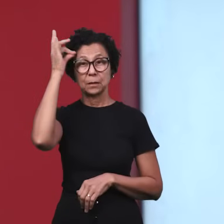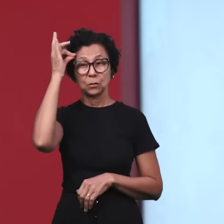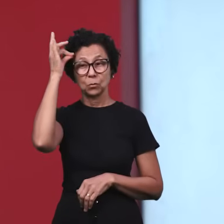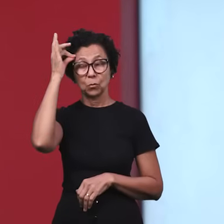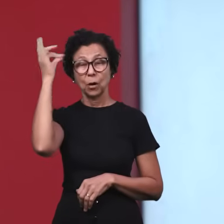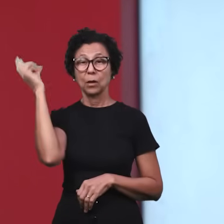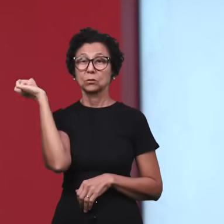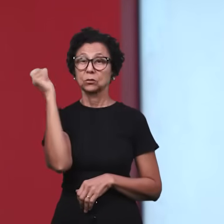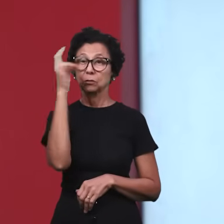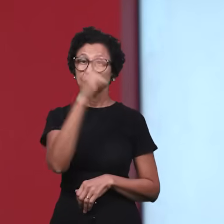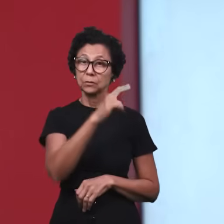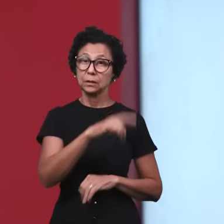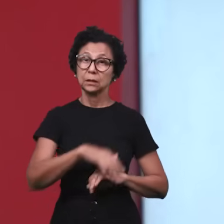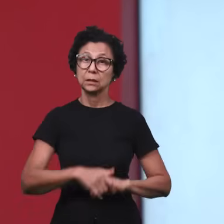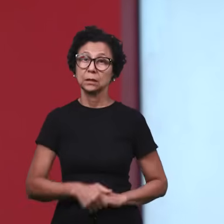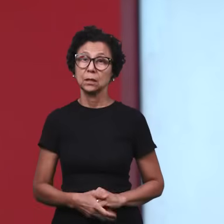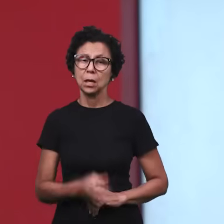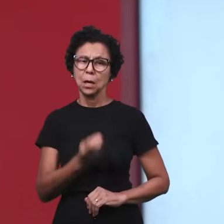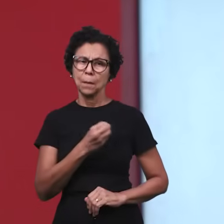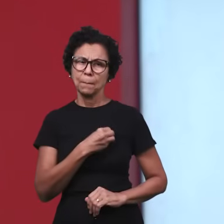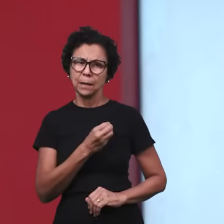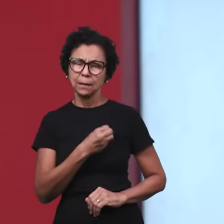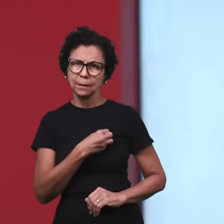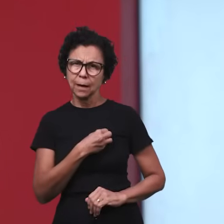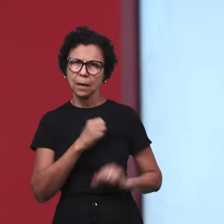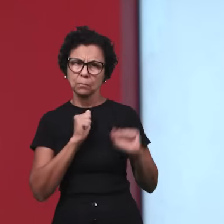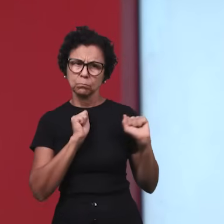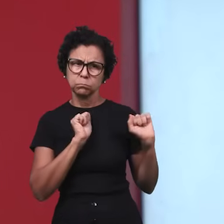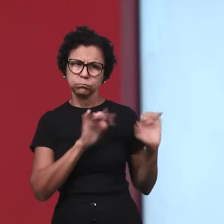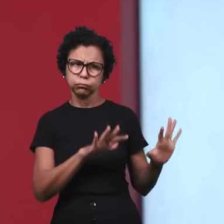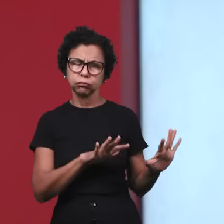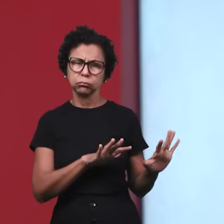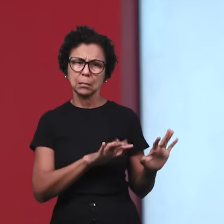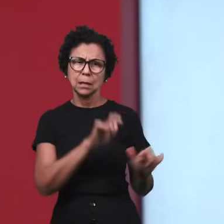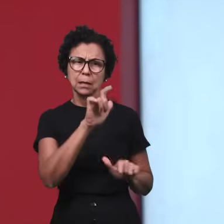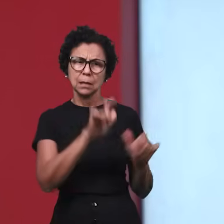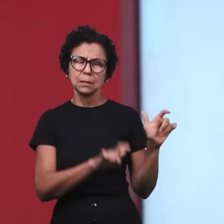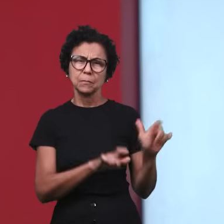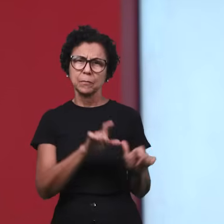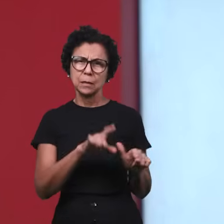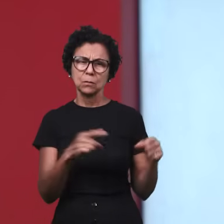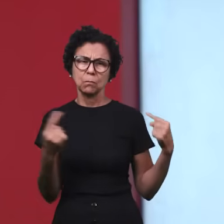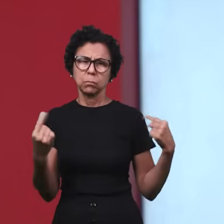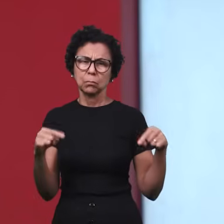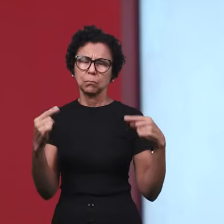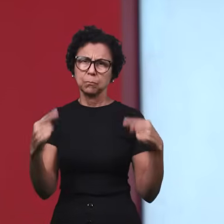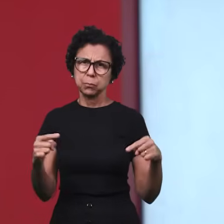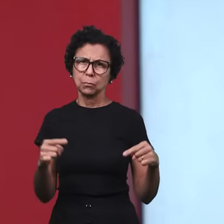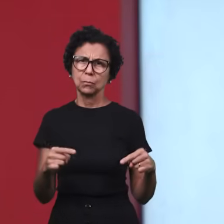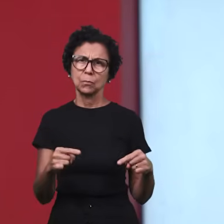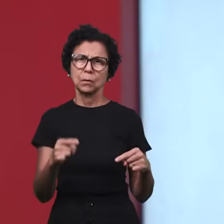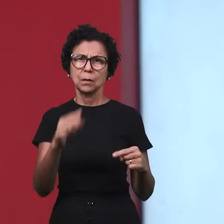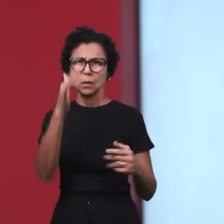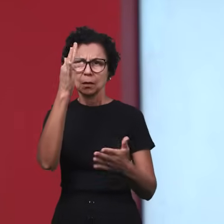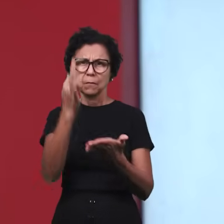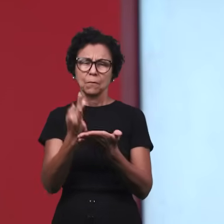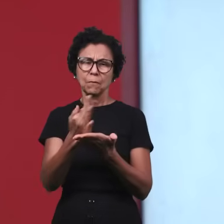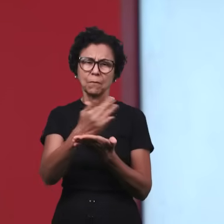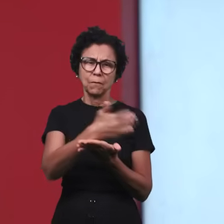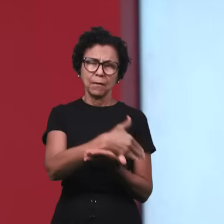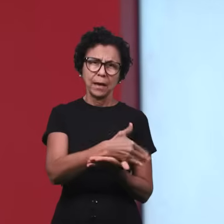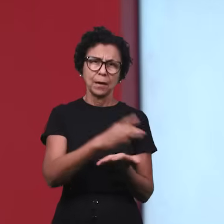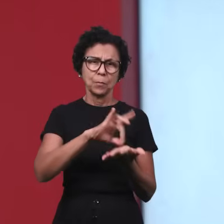pecado, as pessoas cada vez mais incrédulas, mais longe de Deus, questionando, né? Apostasia, muitos